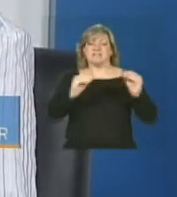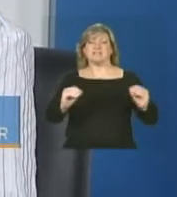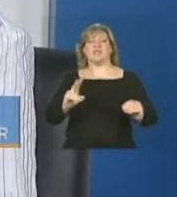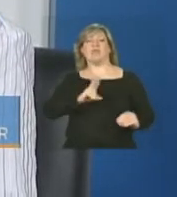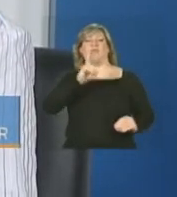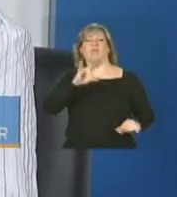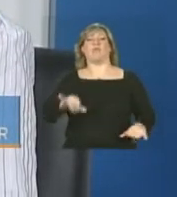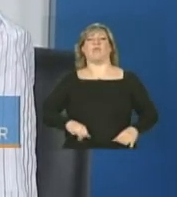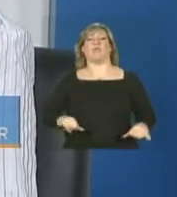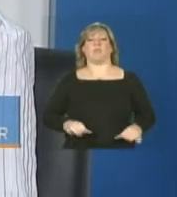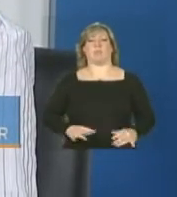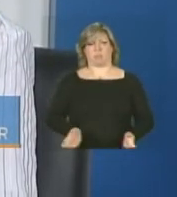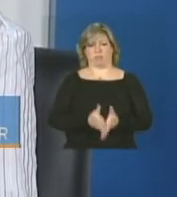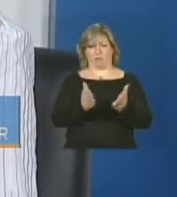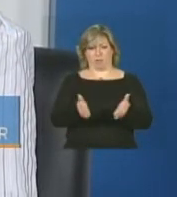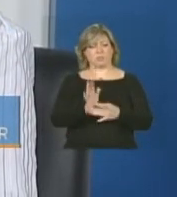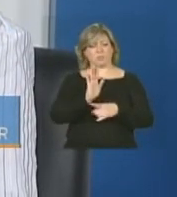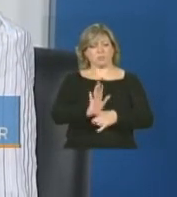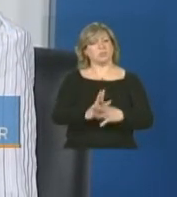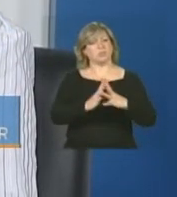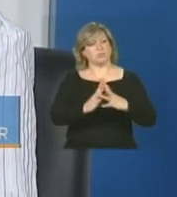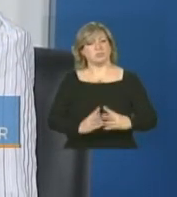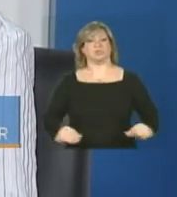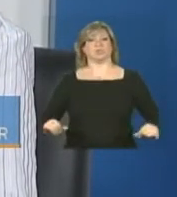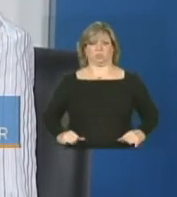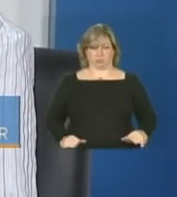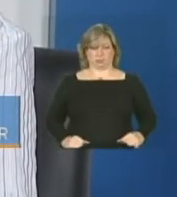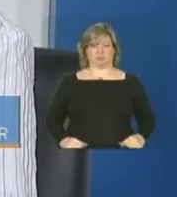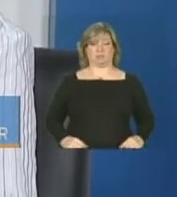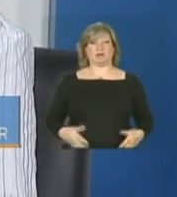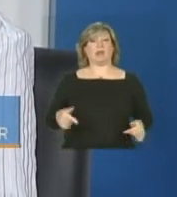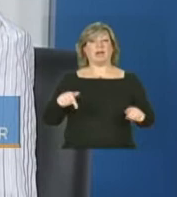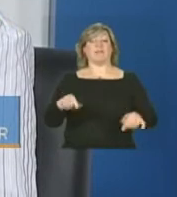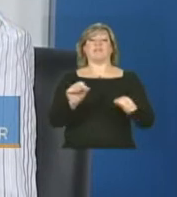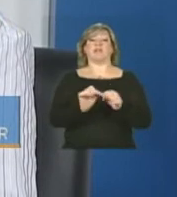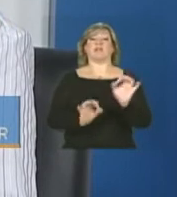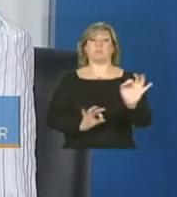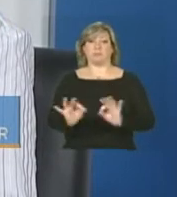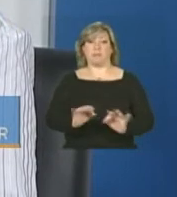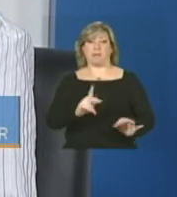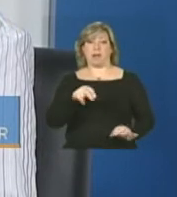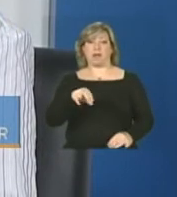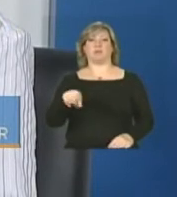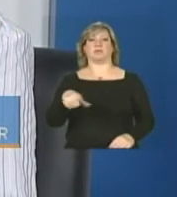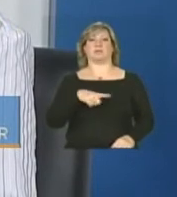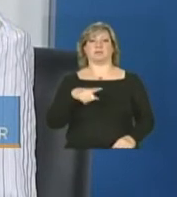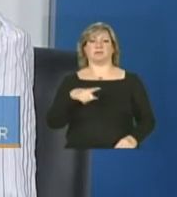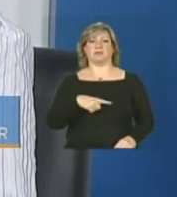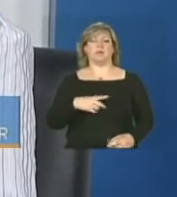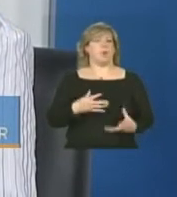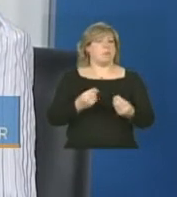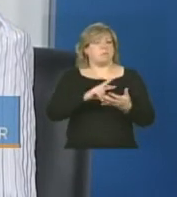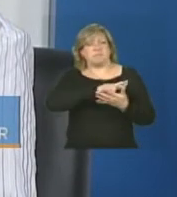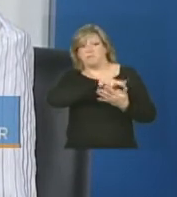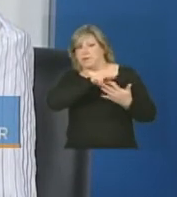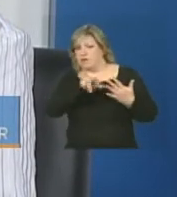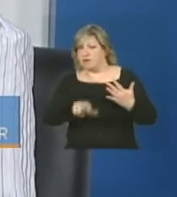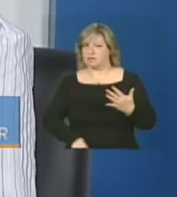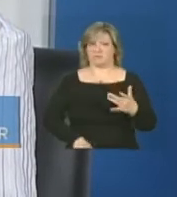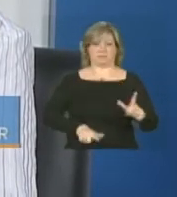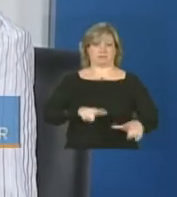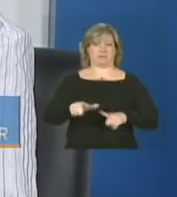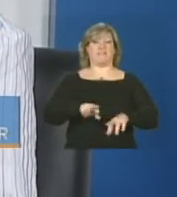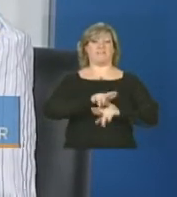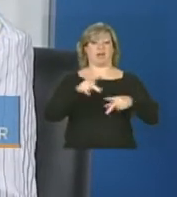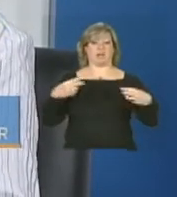superar a miséria. E para isso foi criado um plano, né, que articula dezenas de ações também de vários